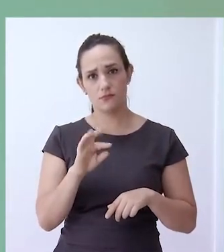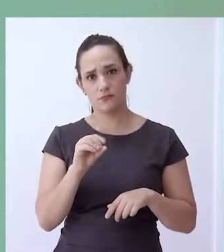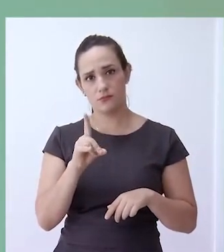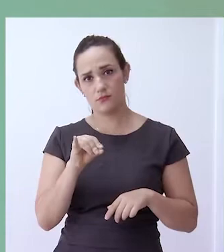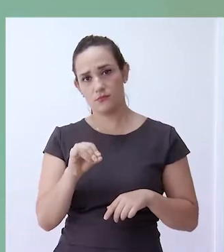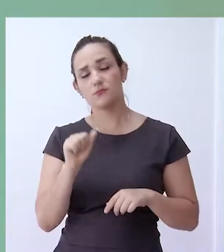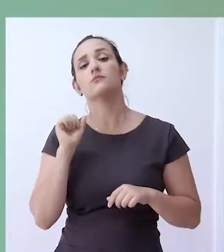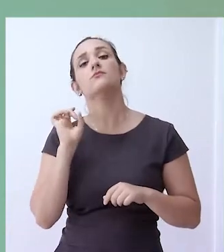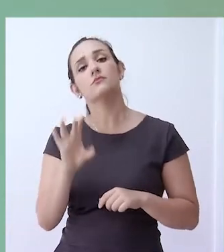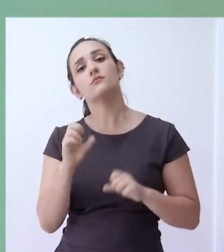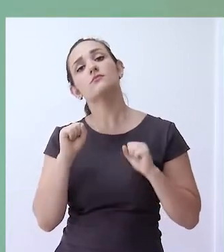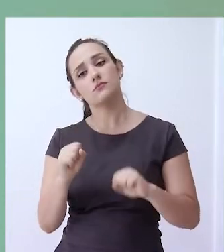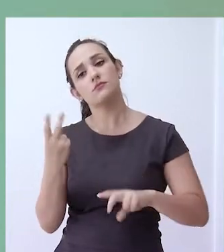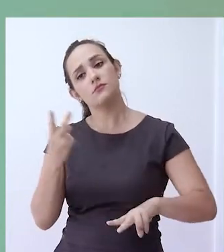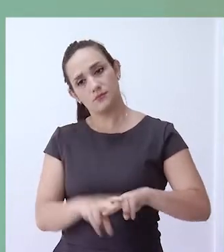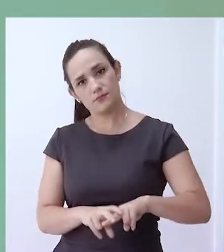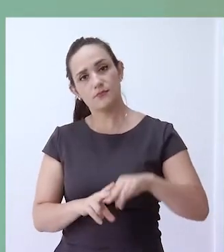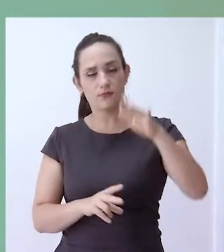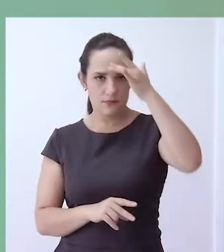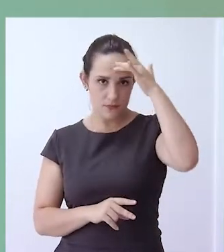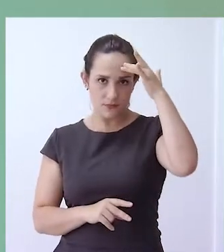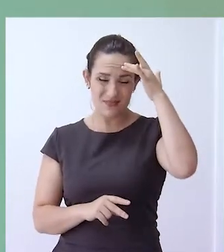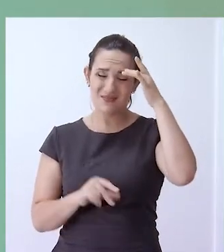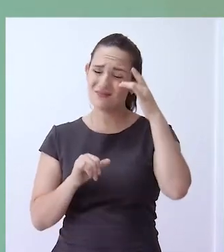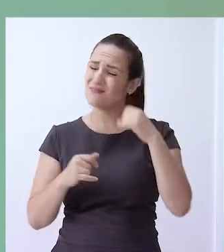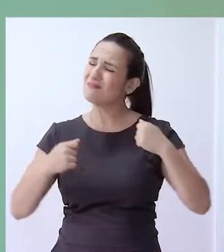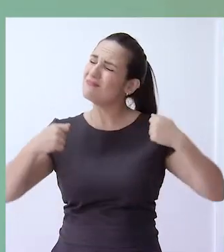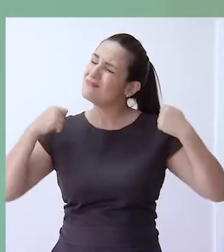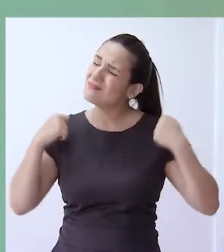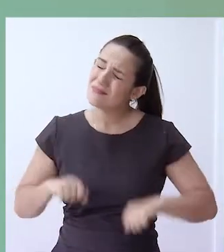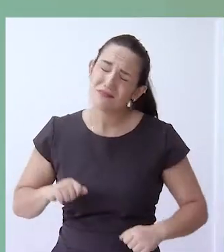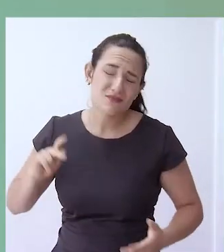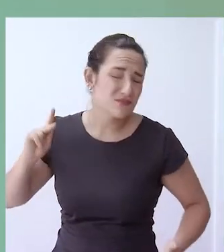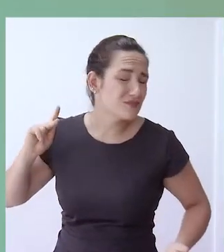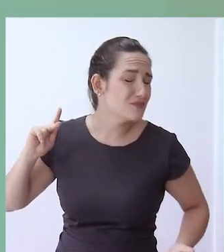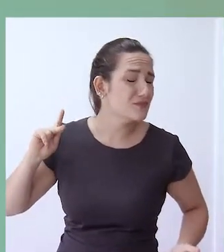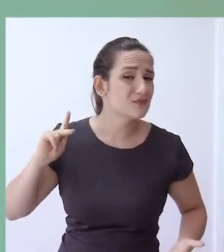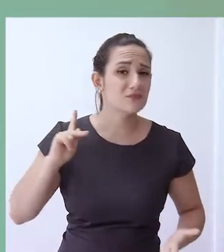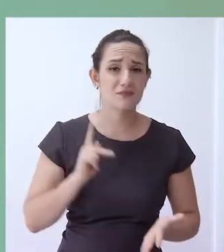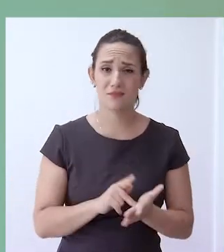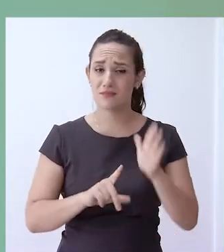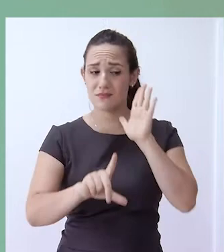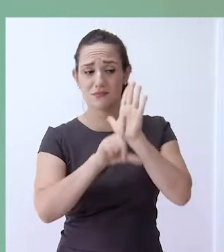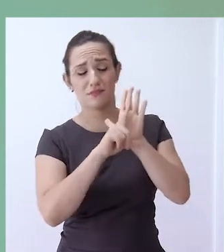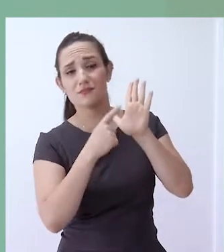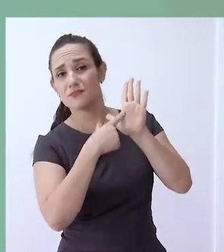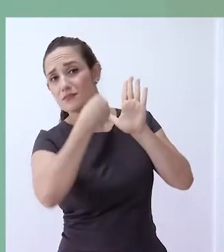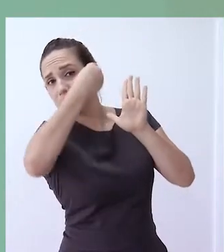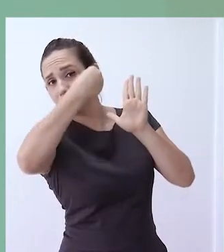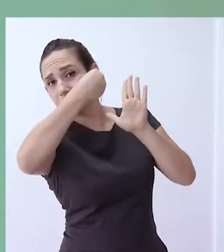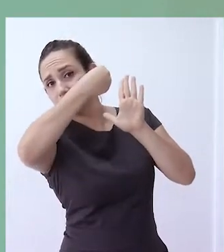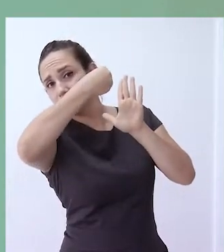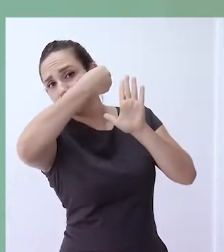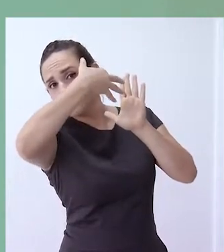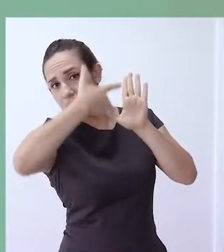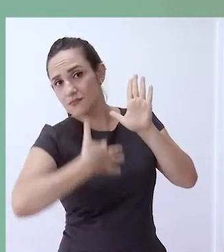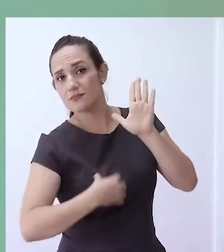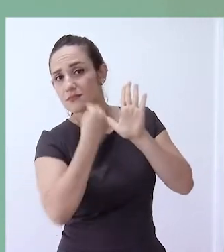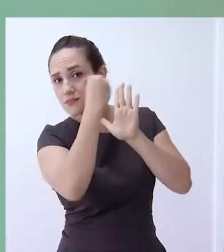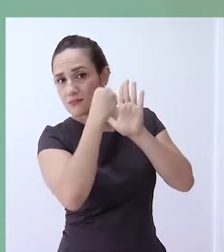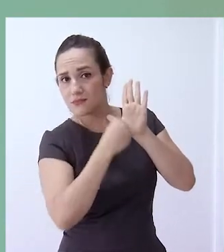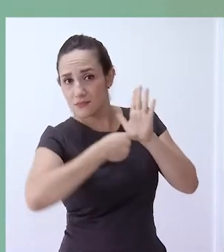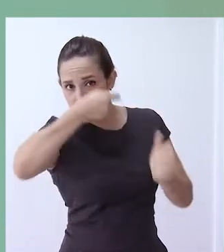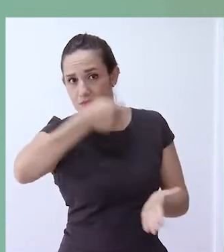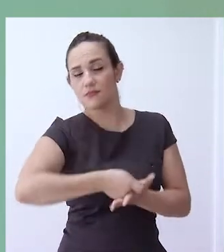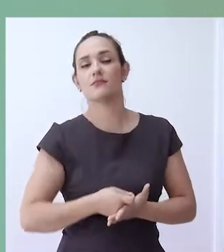que só se deve levar à prisão aquelas pessoas em que a lei determina que